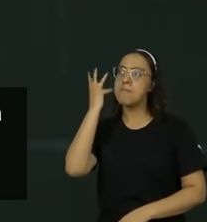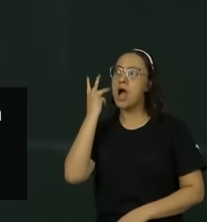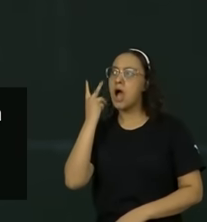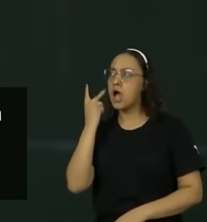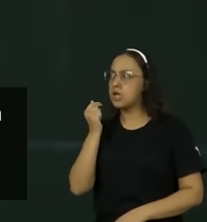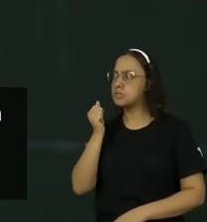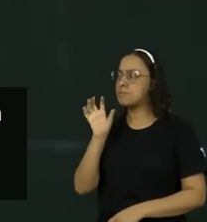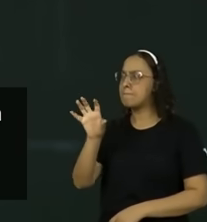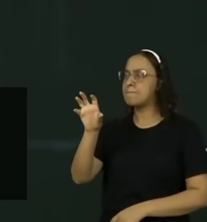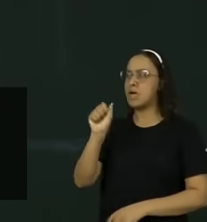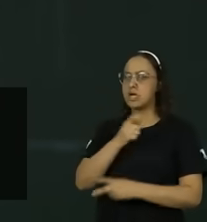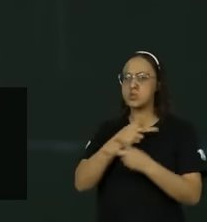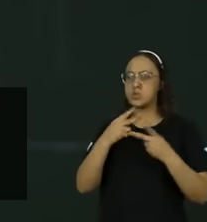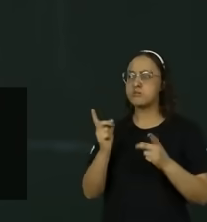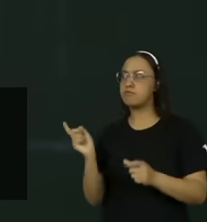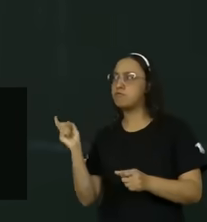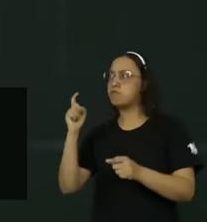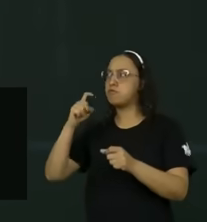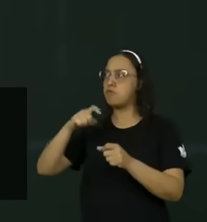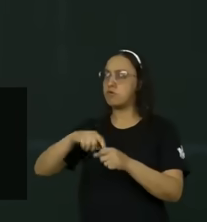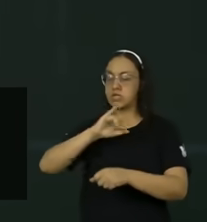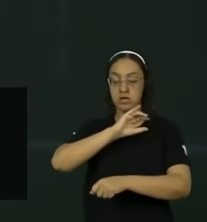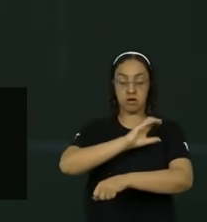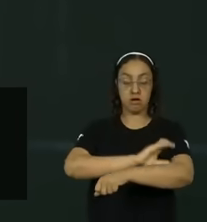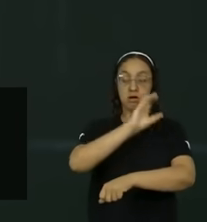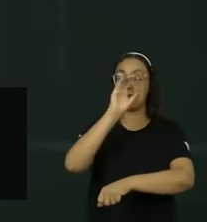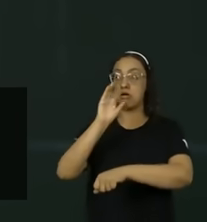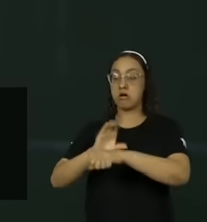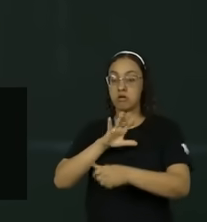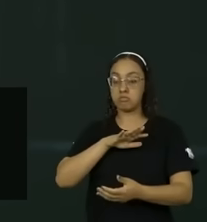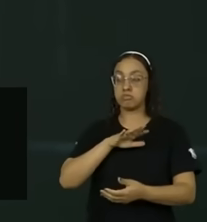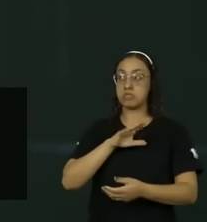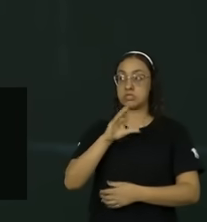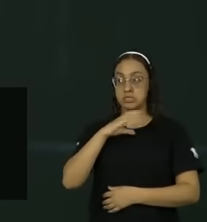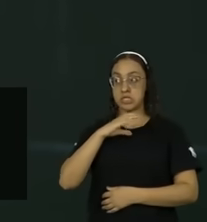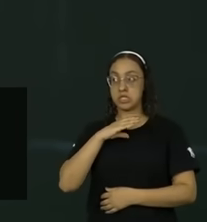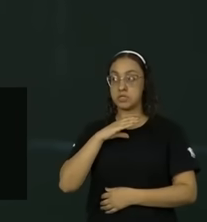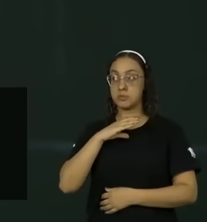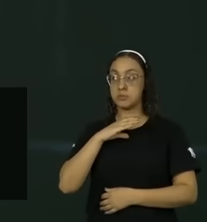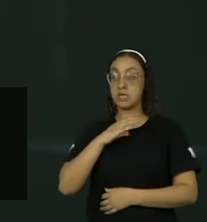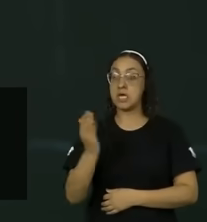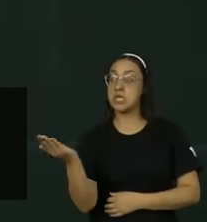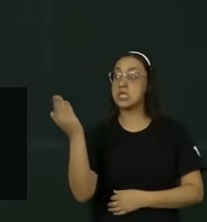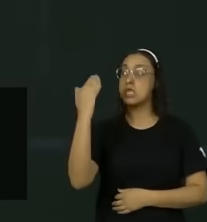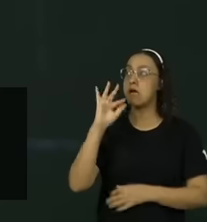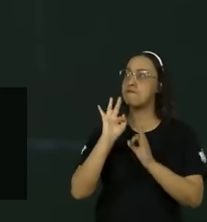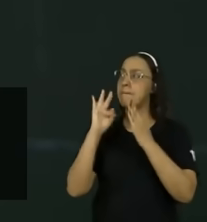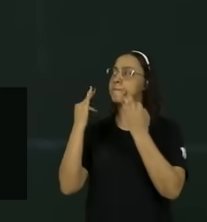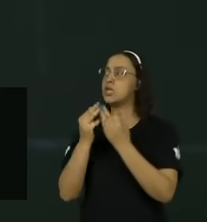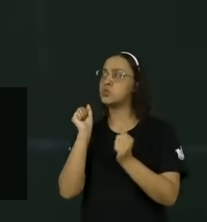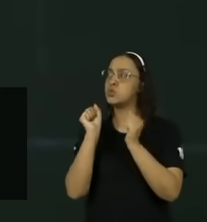e voltem para a terra de Canaã. E retornem para cá, trazendo seu pai e suas famílias. Eu lhes darei o